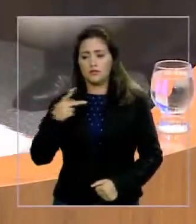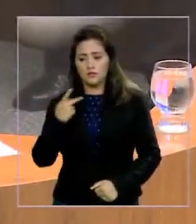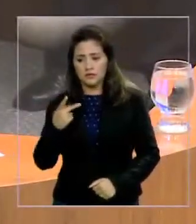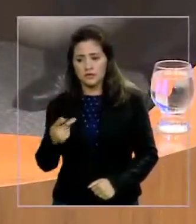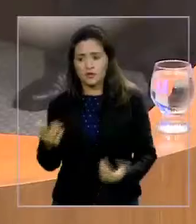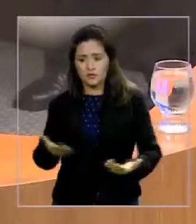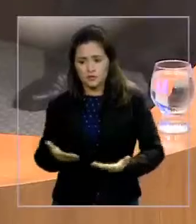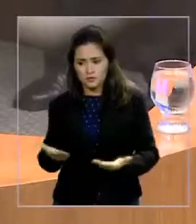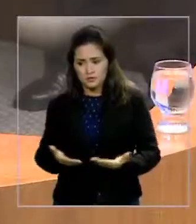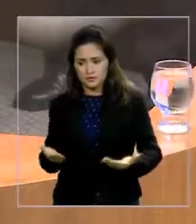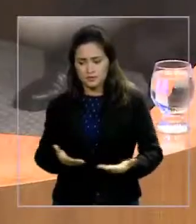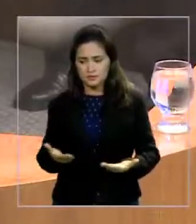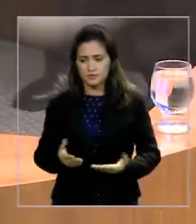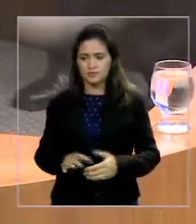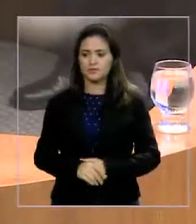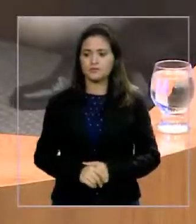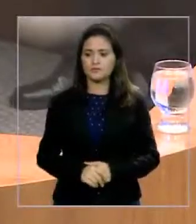tarde de hoje